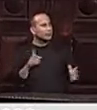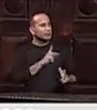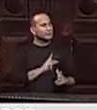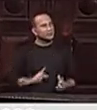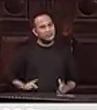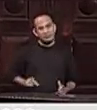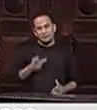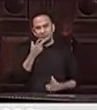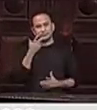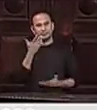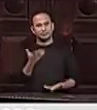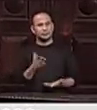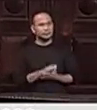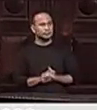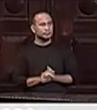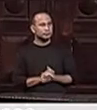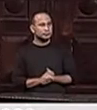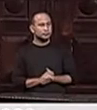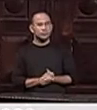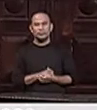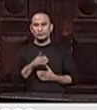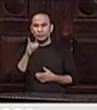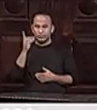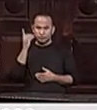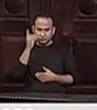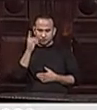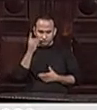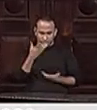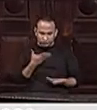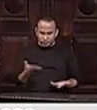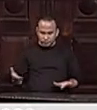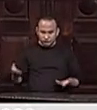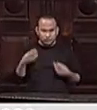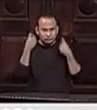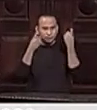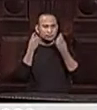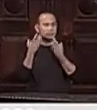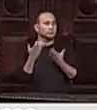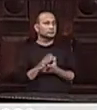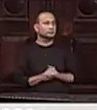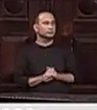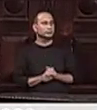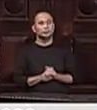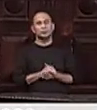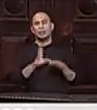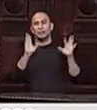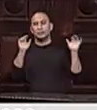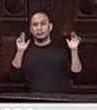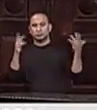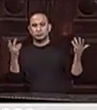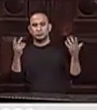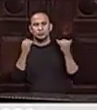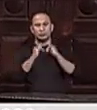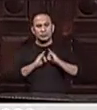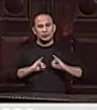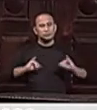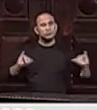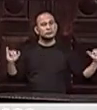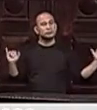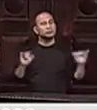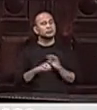eu gostaria de trazer à consideração dos deputados uma preocupação. com relação a notícias